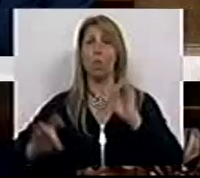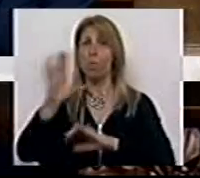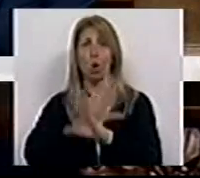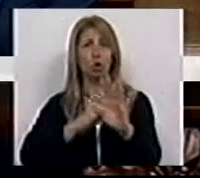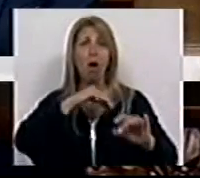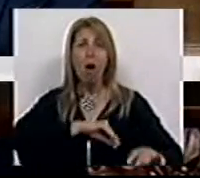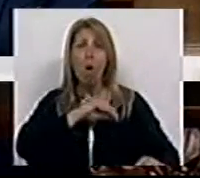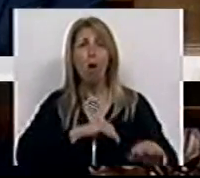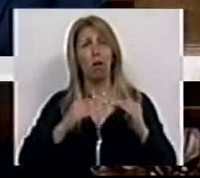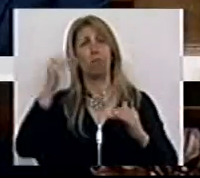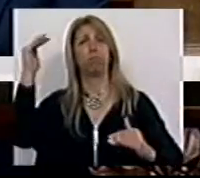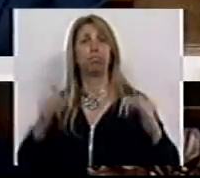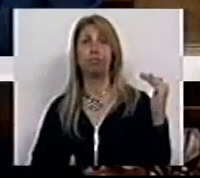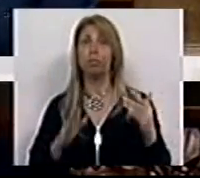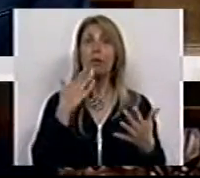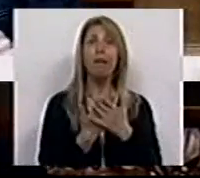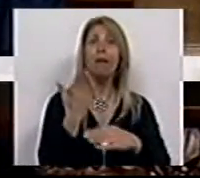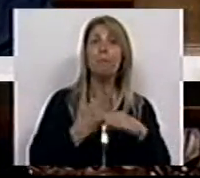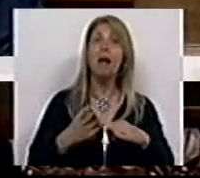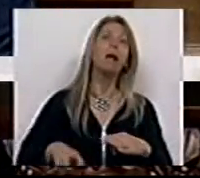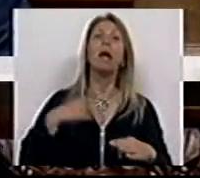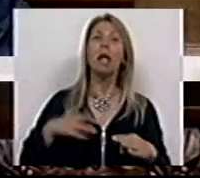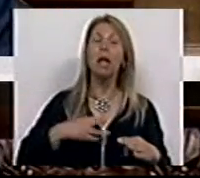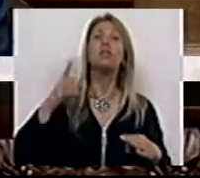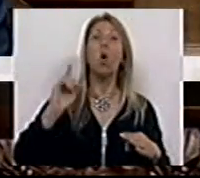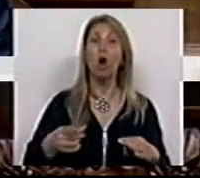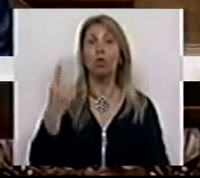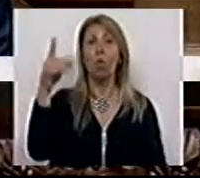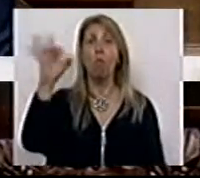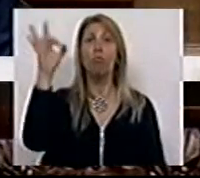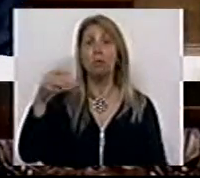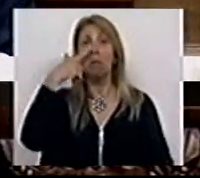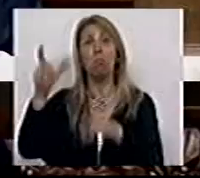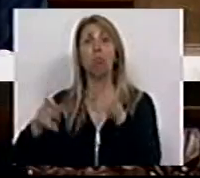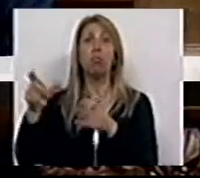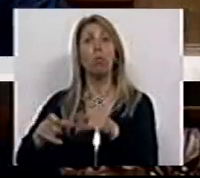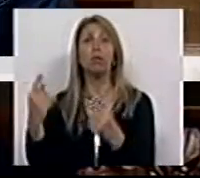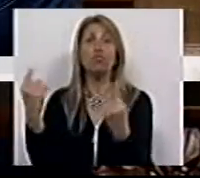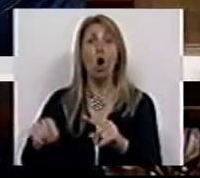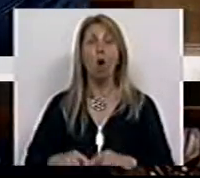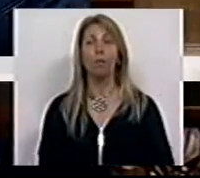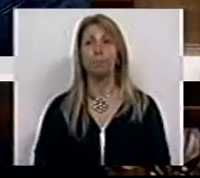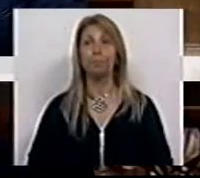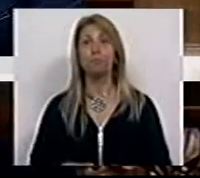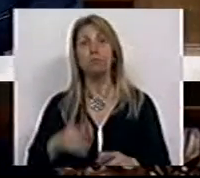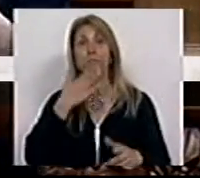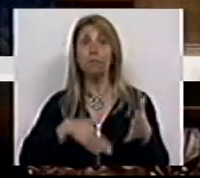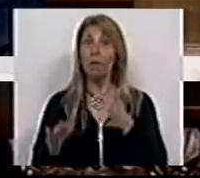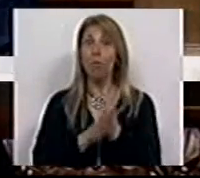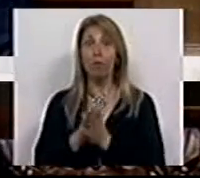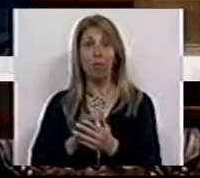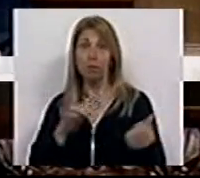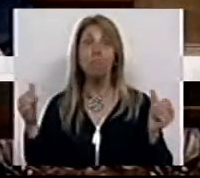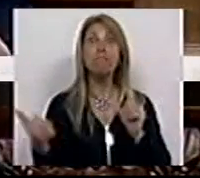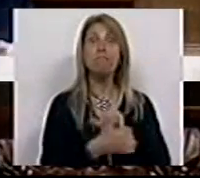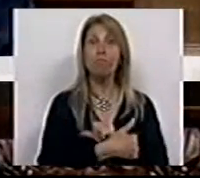salarial que coloca já metade da riqueza na mão de 1% da população. Aproveitar o virar de página